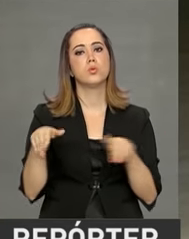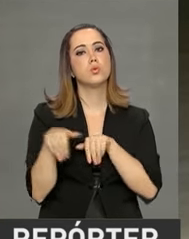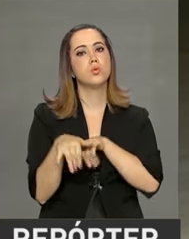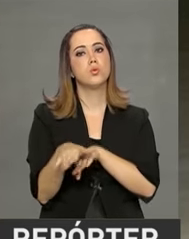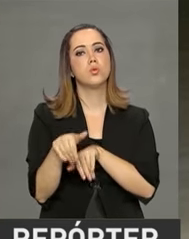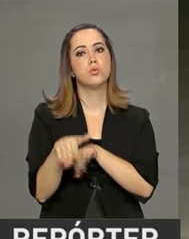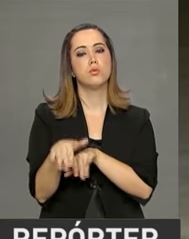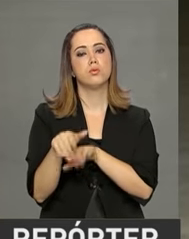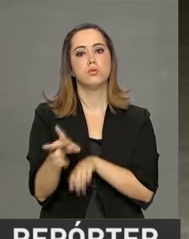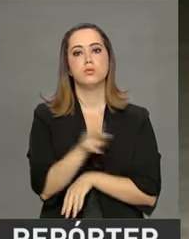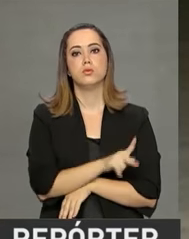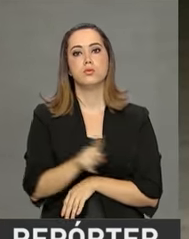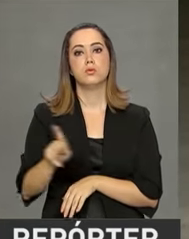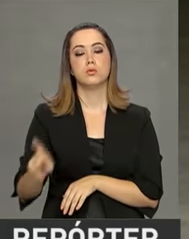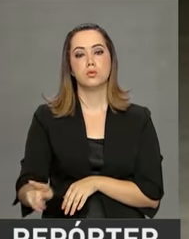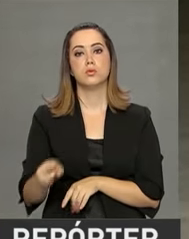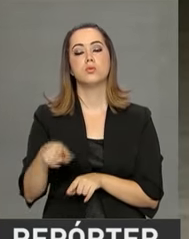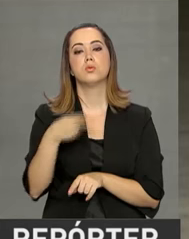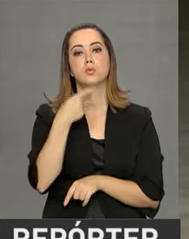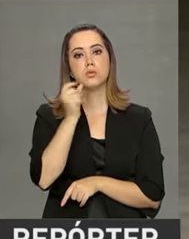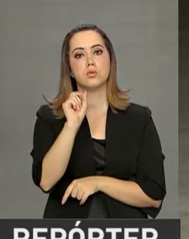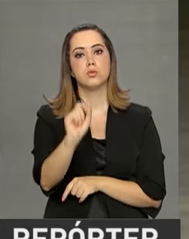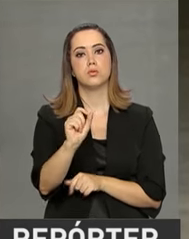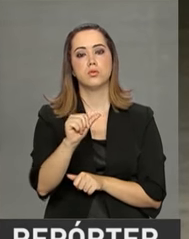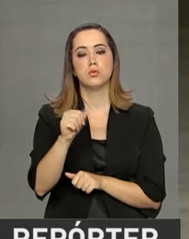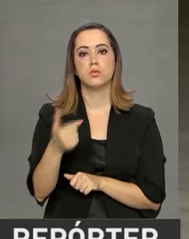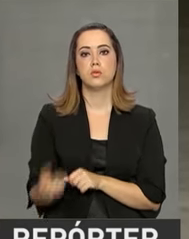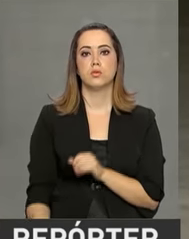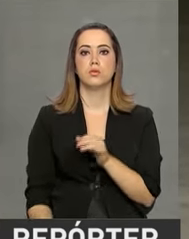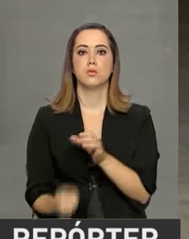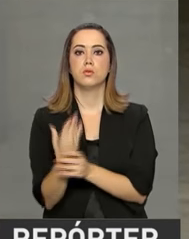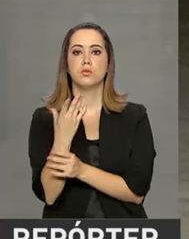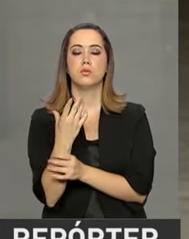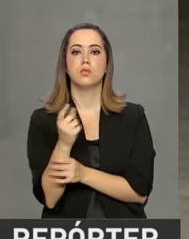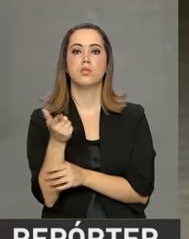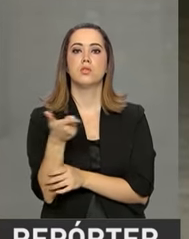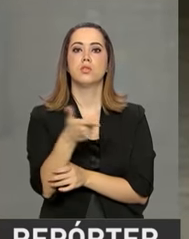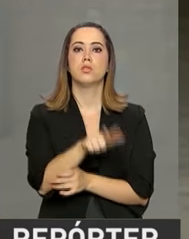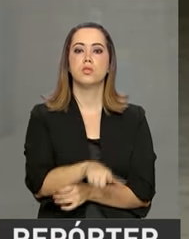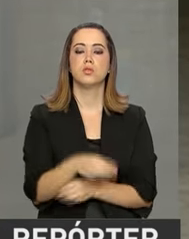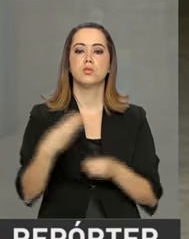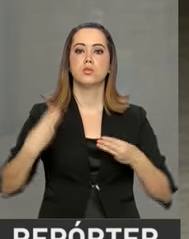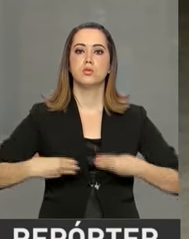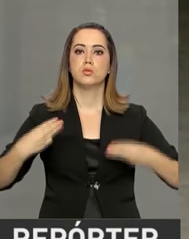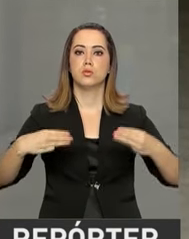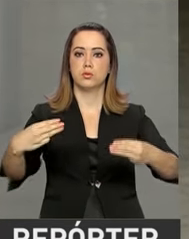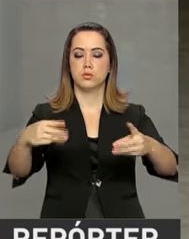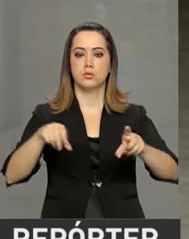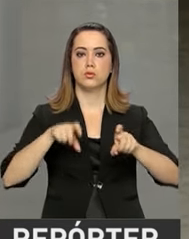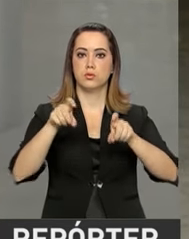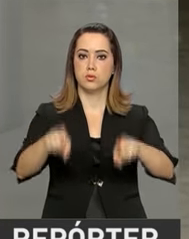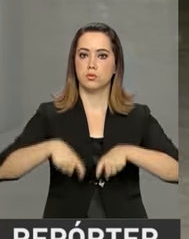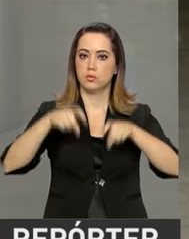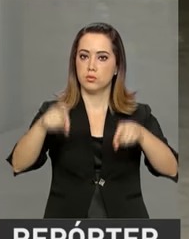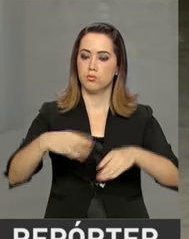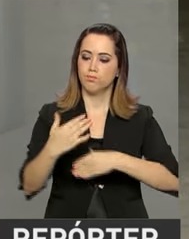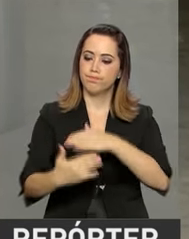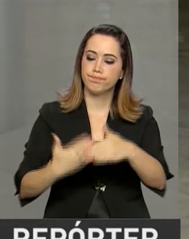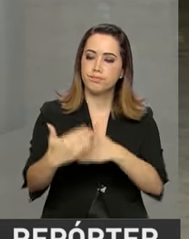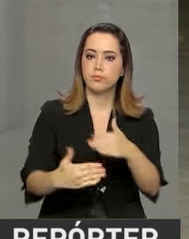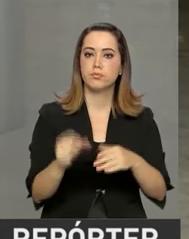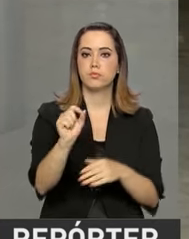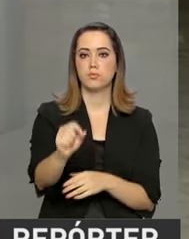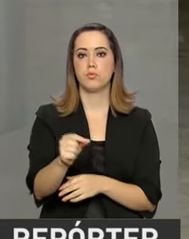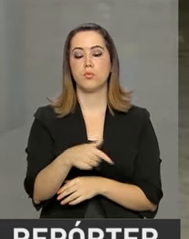exercício, Michel Temer, vai recriar o Ministério do Desenvolvimento Agrário. Quando o presidente em exercício, Michel Temer, assumiu o poder